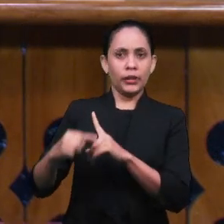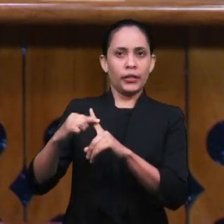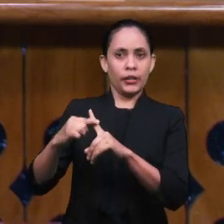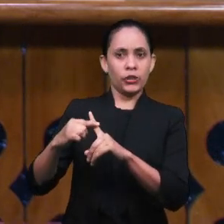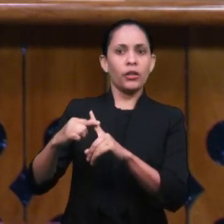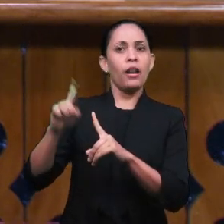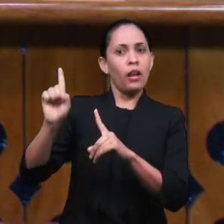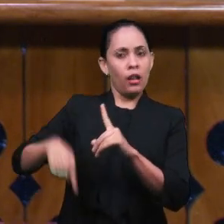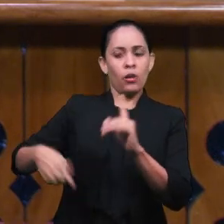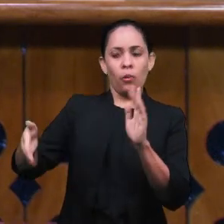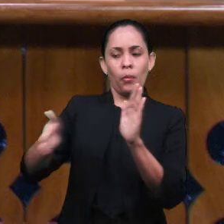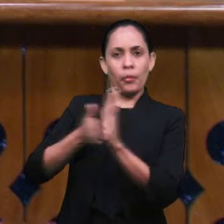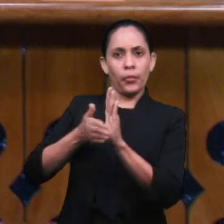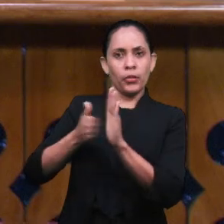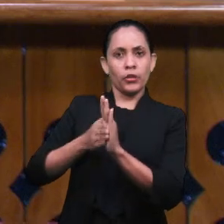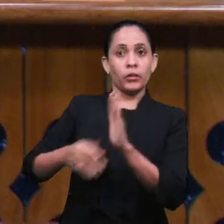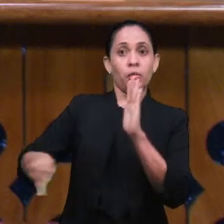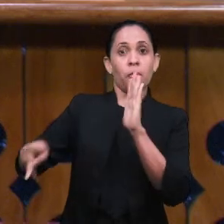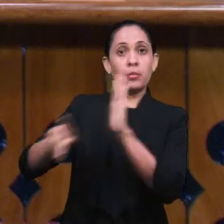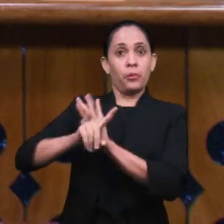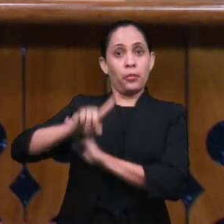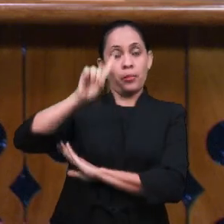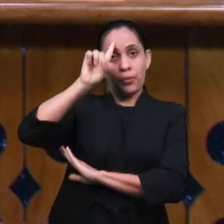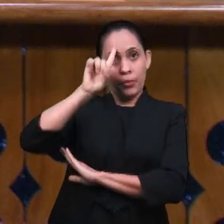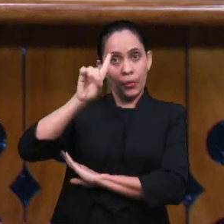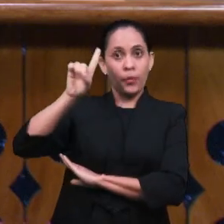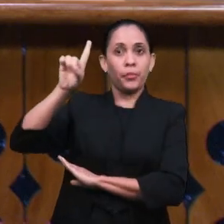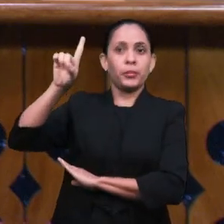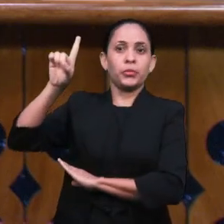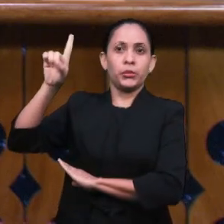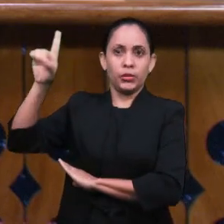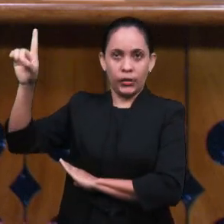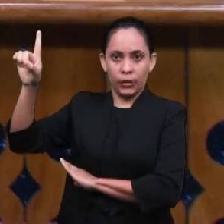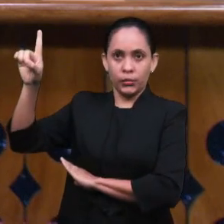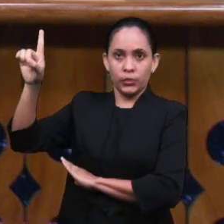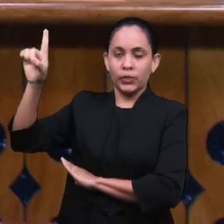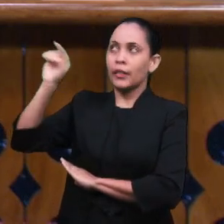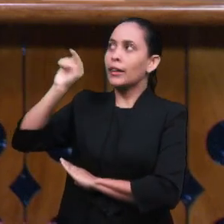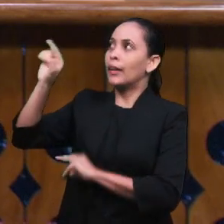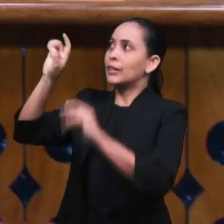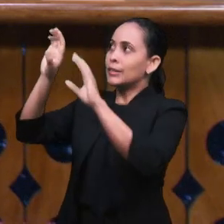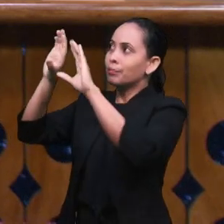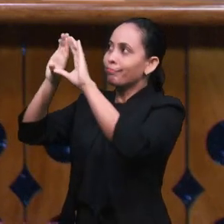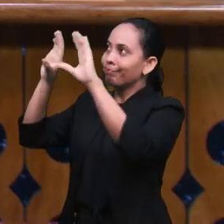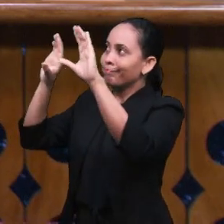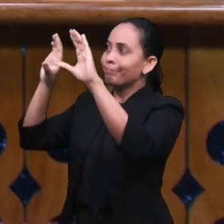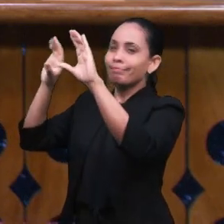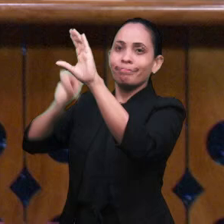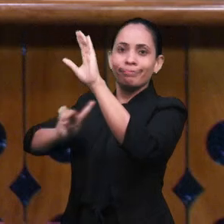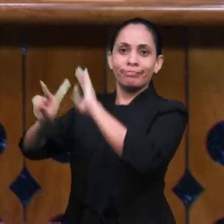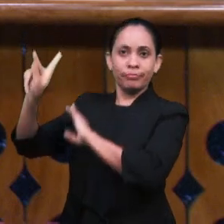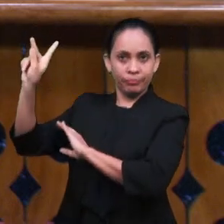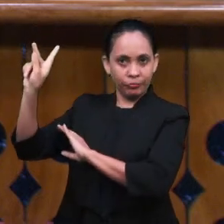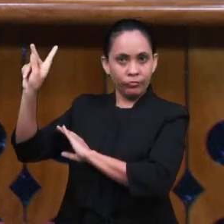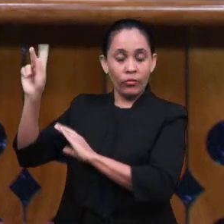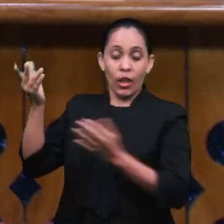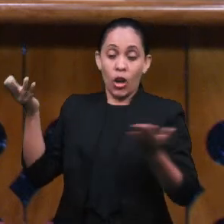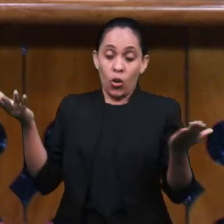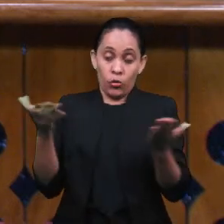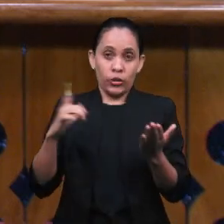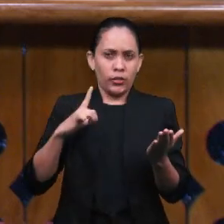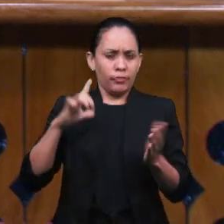Deus a partir da eternidade. E hoje nós estamos fazendo algumas